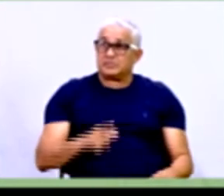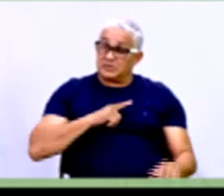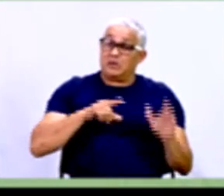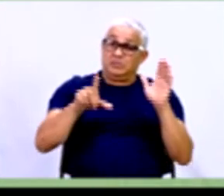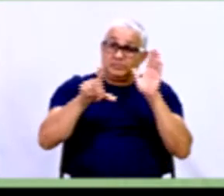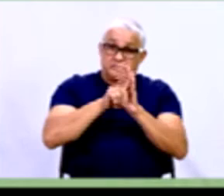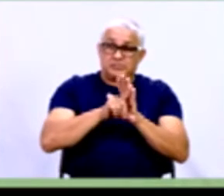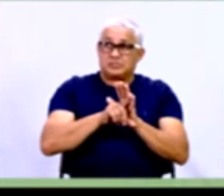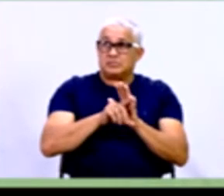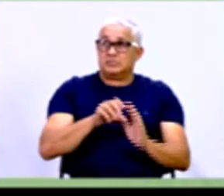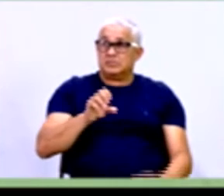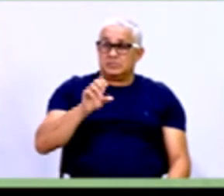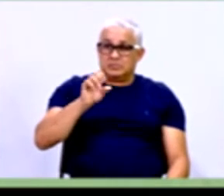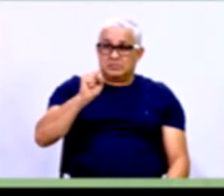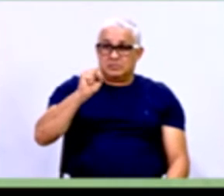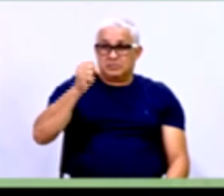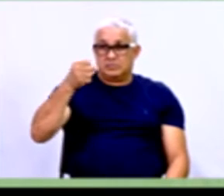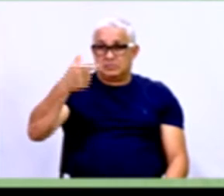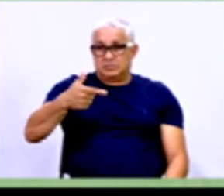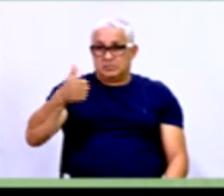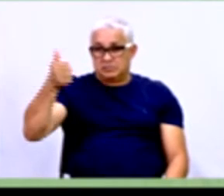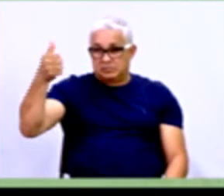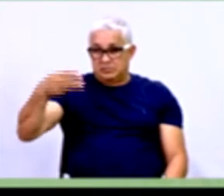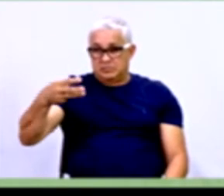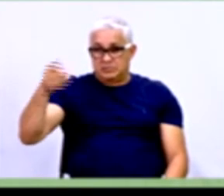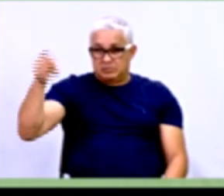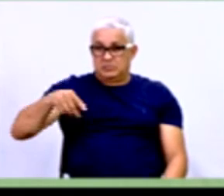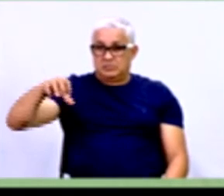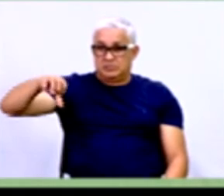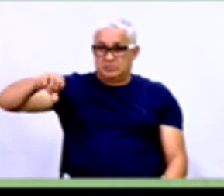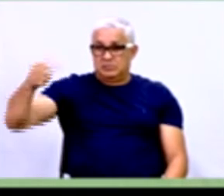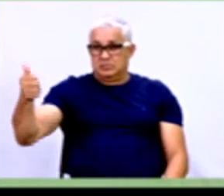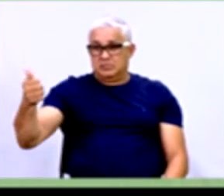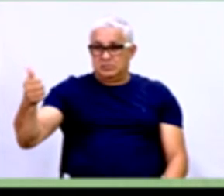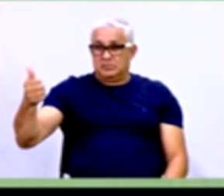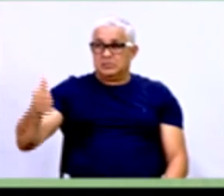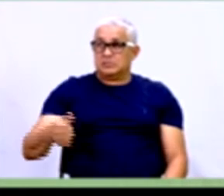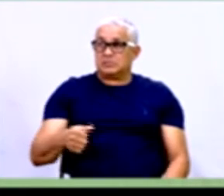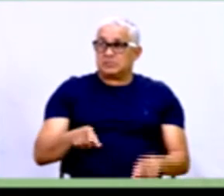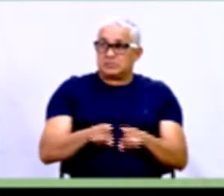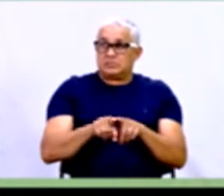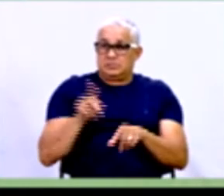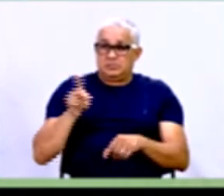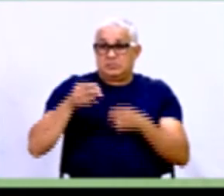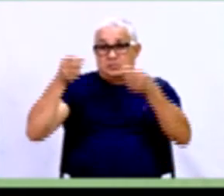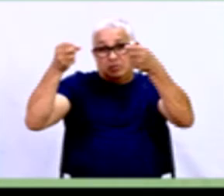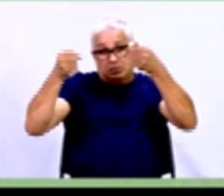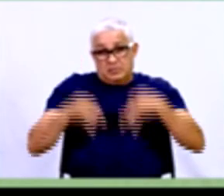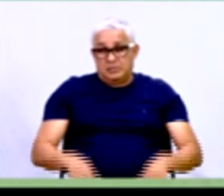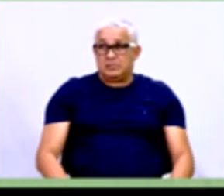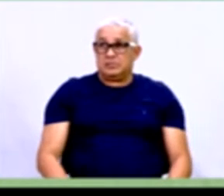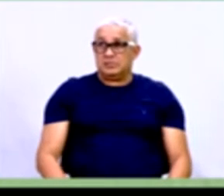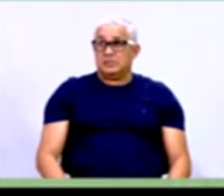lei 8213, como o professor colocou, né? Os principais